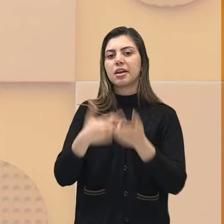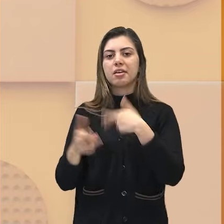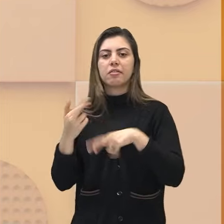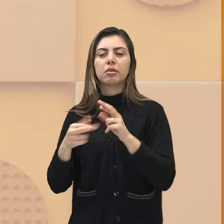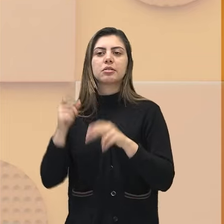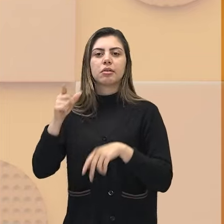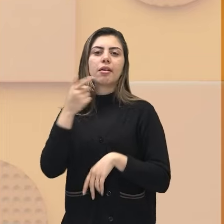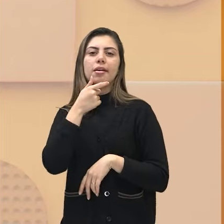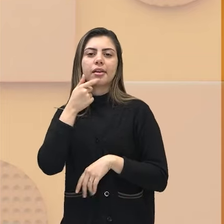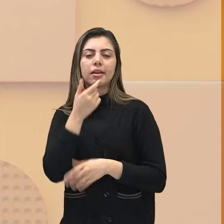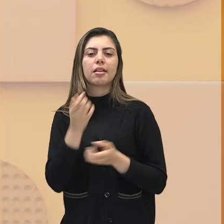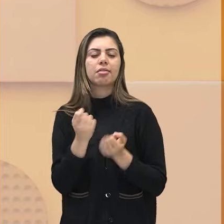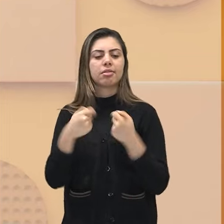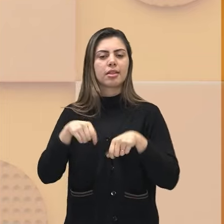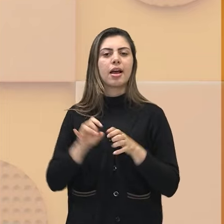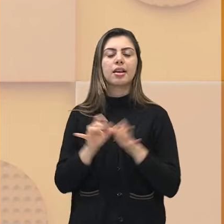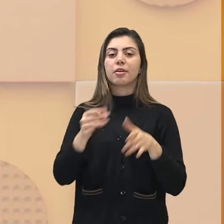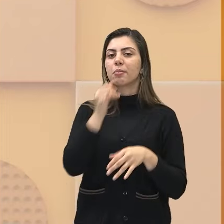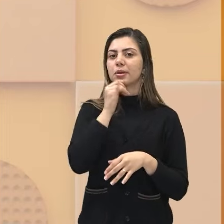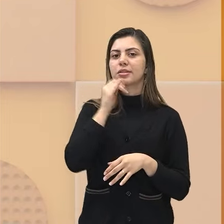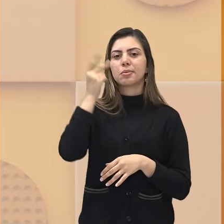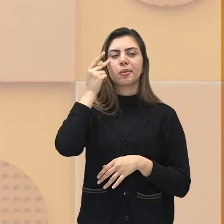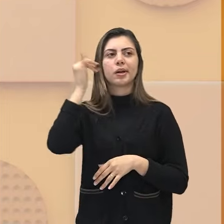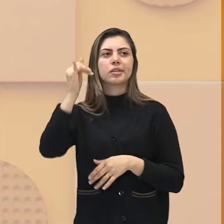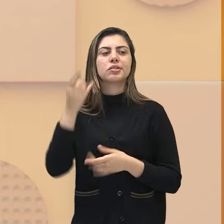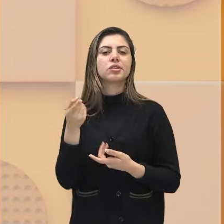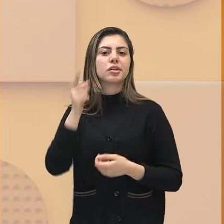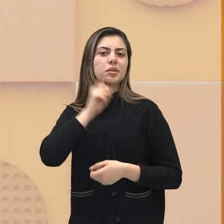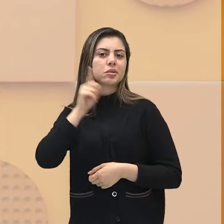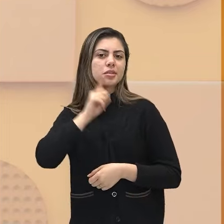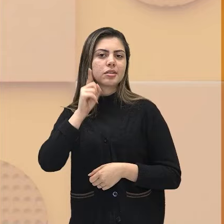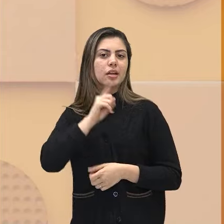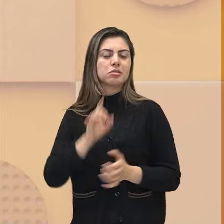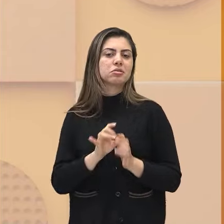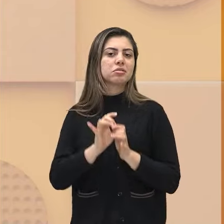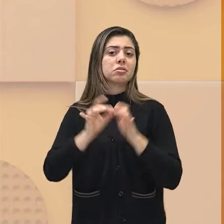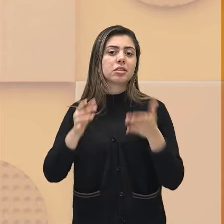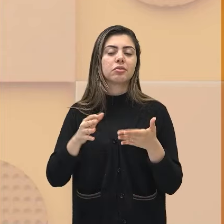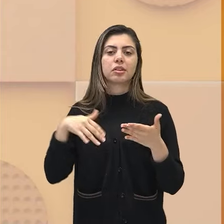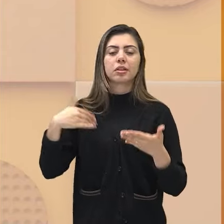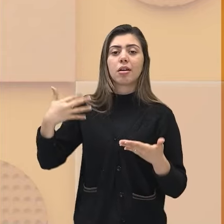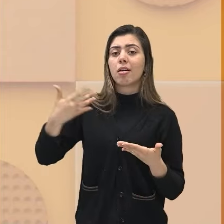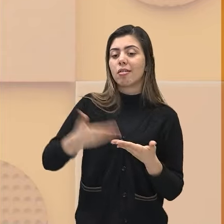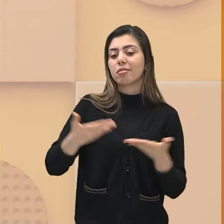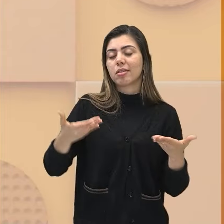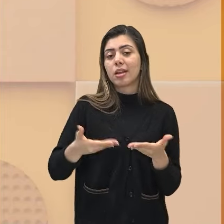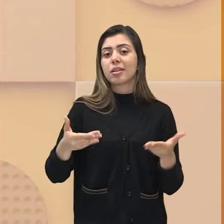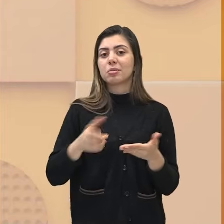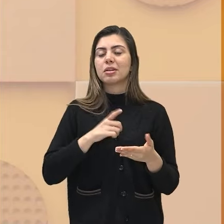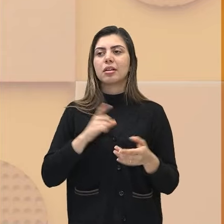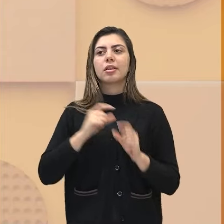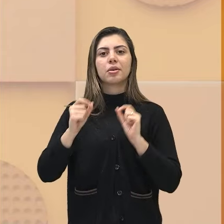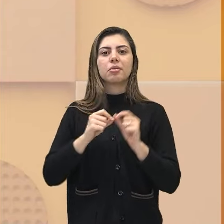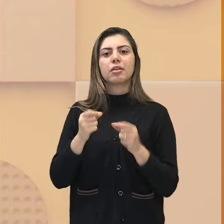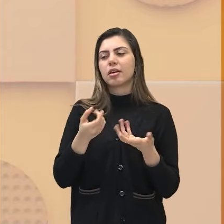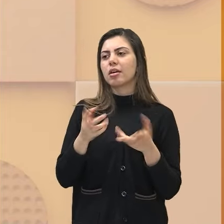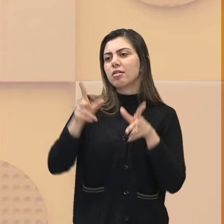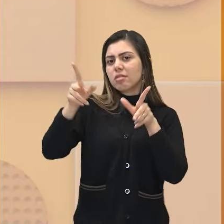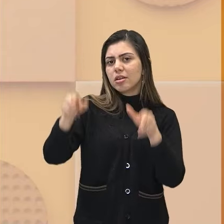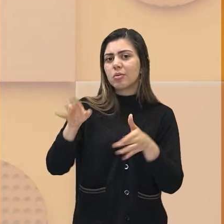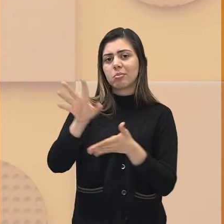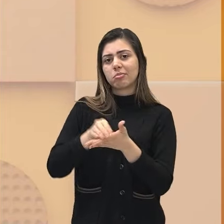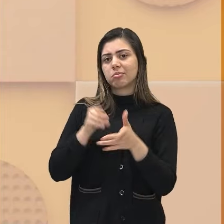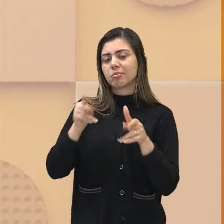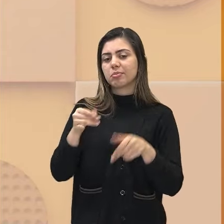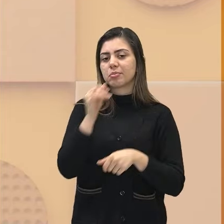de independências como no Haiti, nos Estados Unidos, chegando até o Brasil essas mesmas ideias, como, por